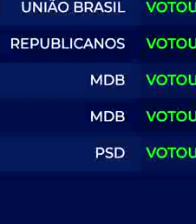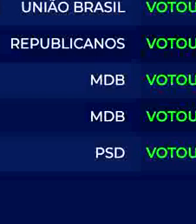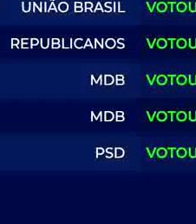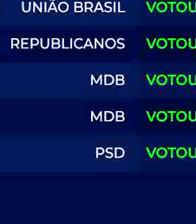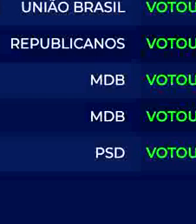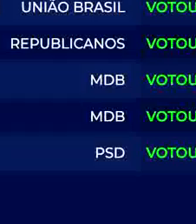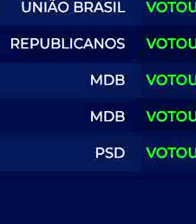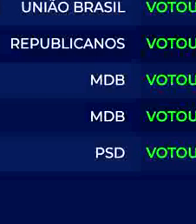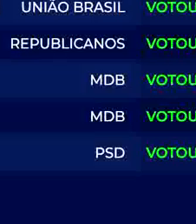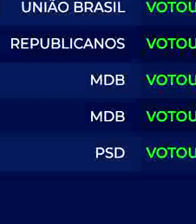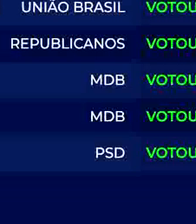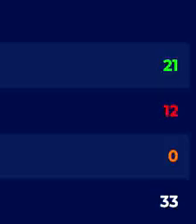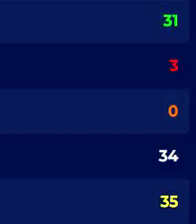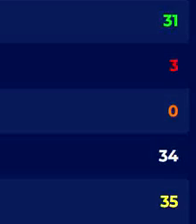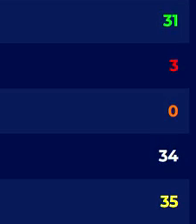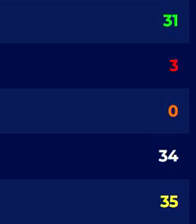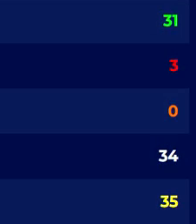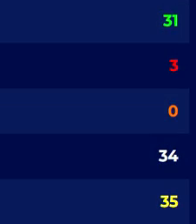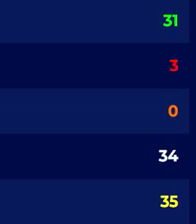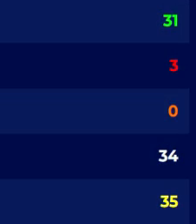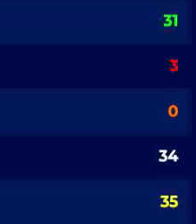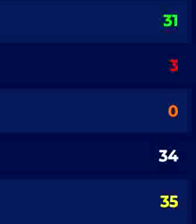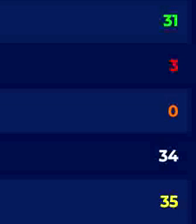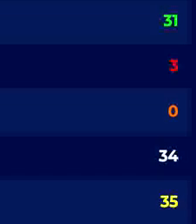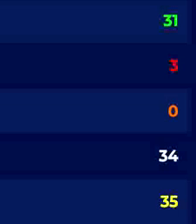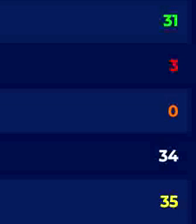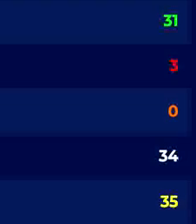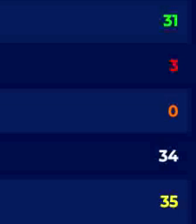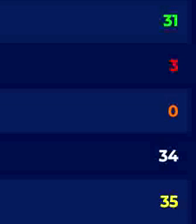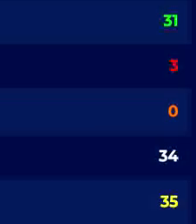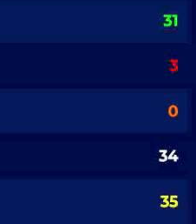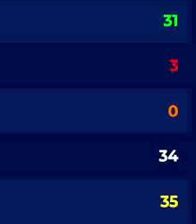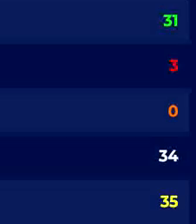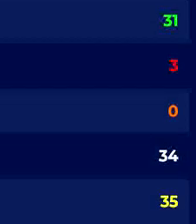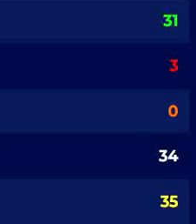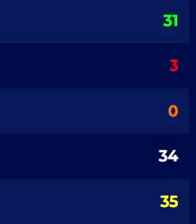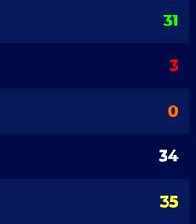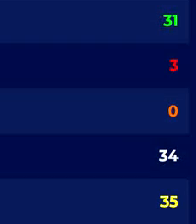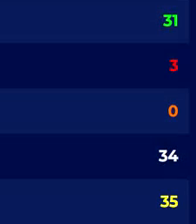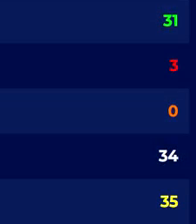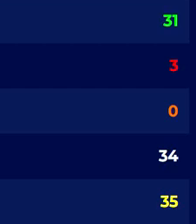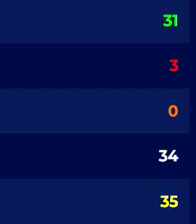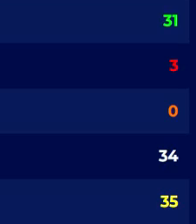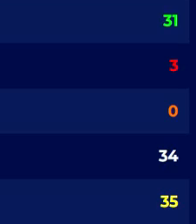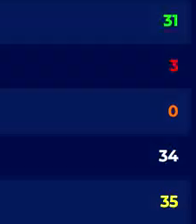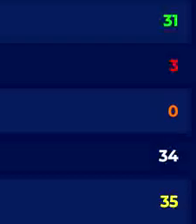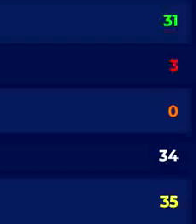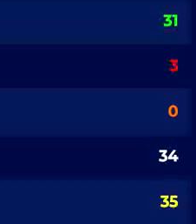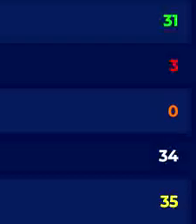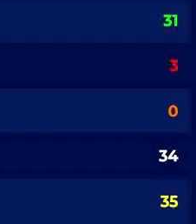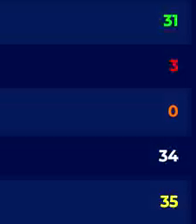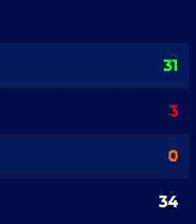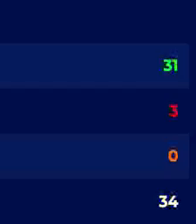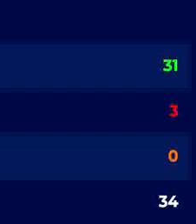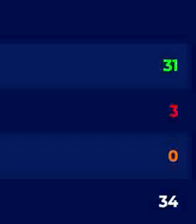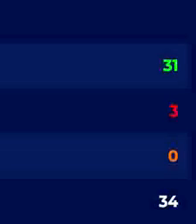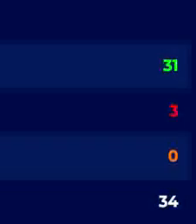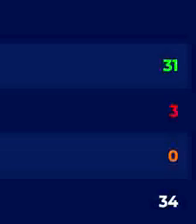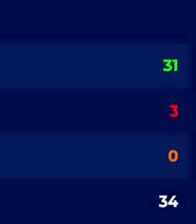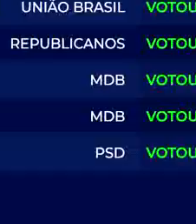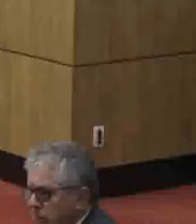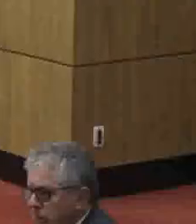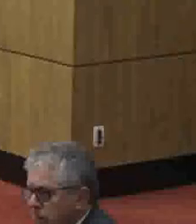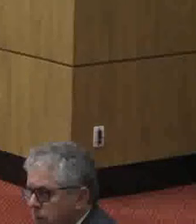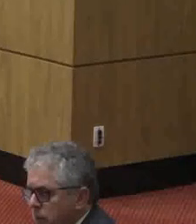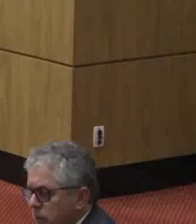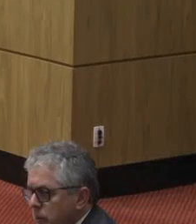Cerrada a votação, colho o resultado, 31 votos sim, 3 votos não, nenhuma abstenção, está mantido o